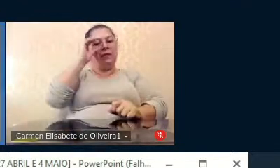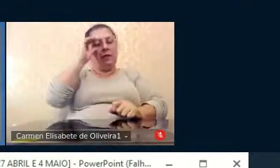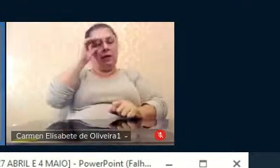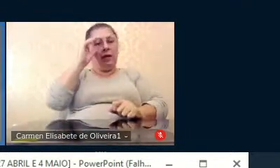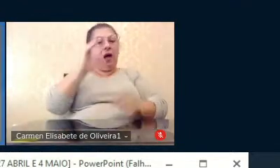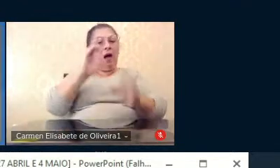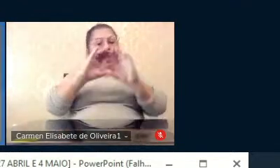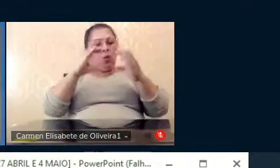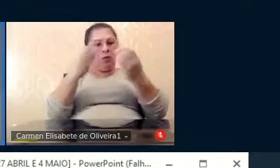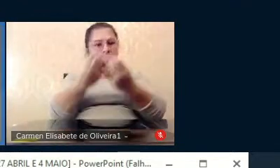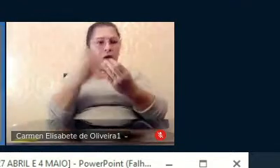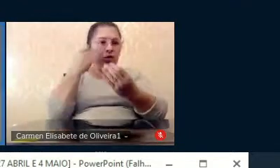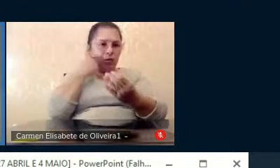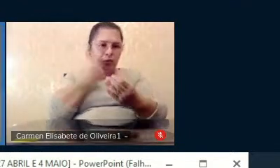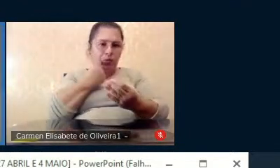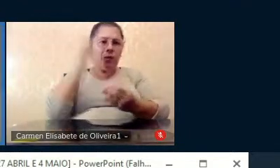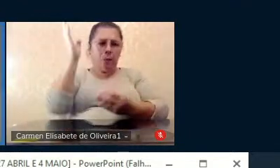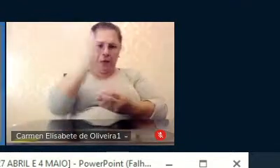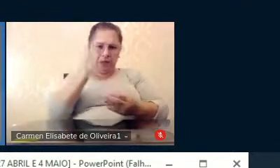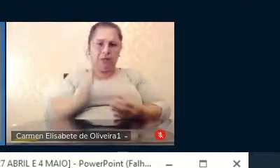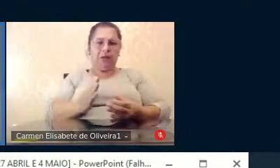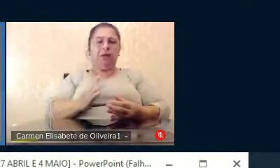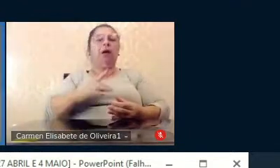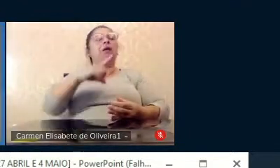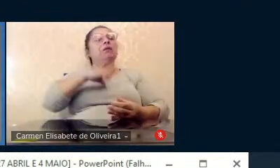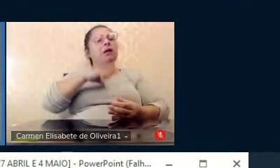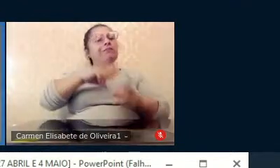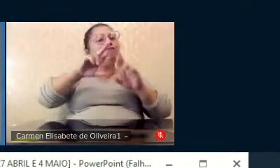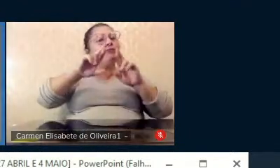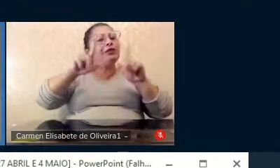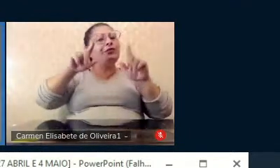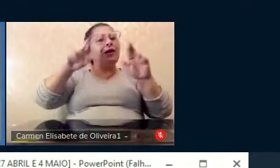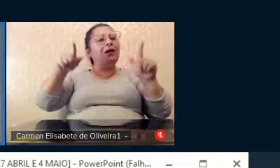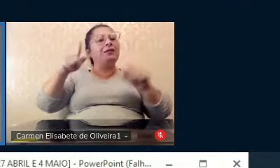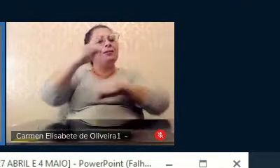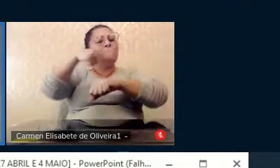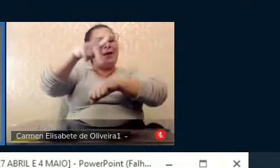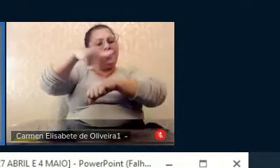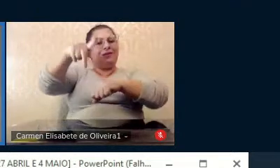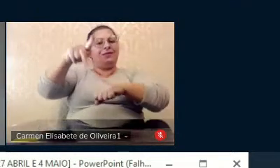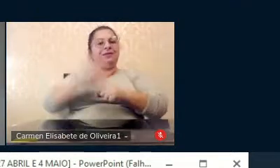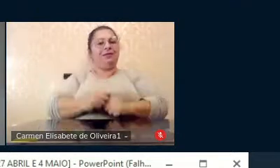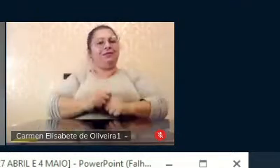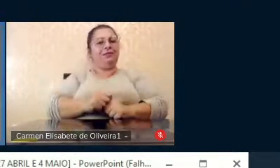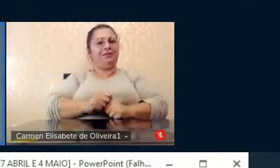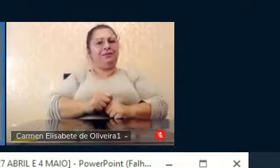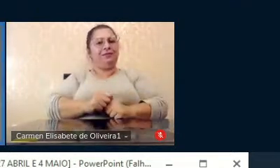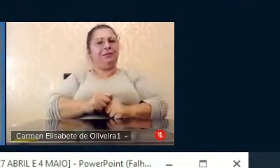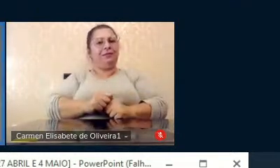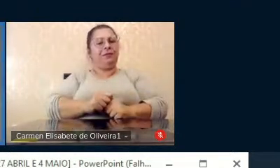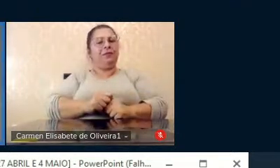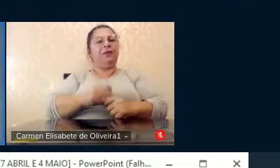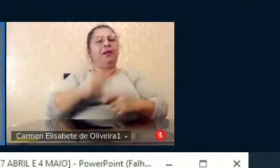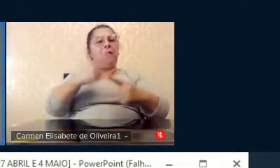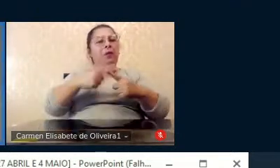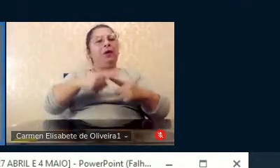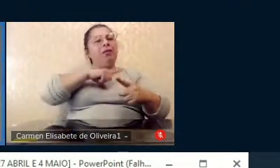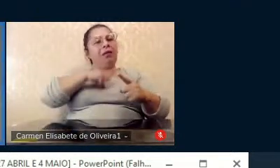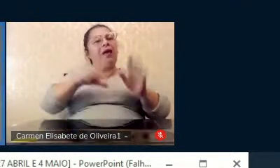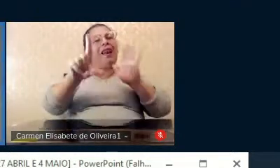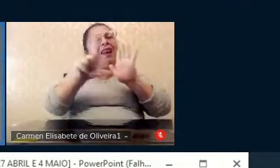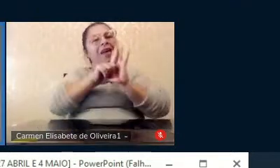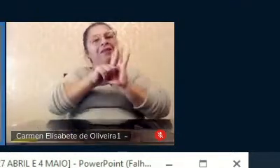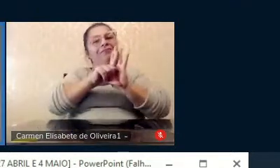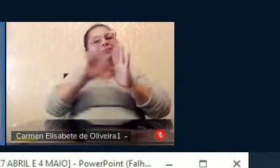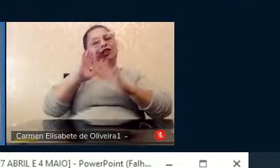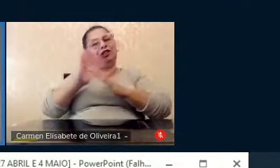A comunidade surda brasileira, ela difere de outros países, porque ela tem a lei de Libras,